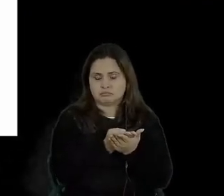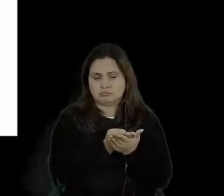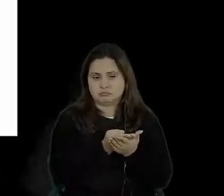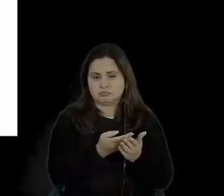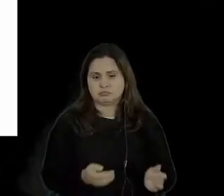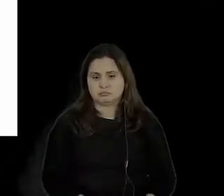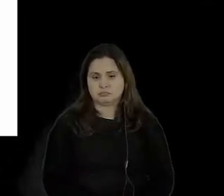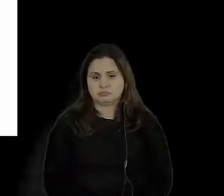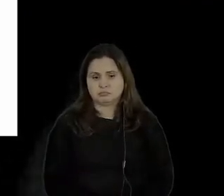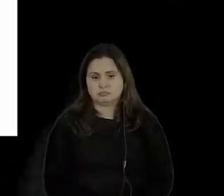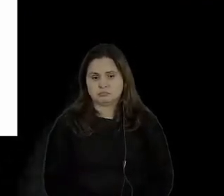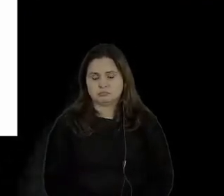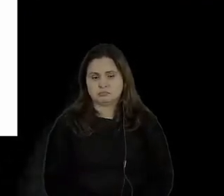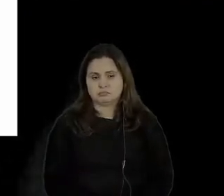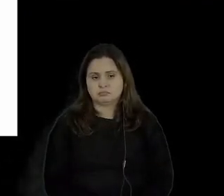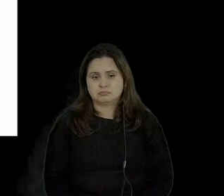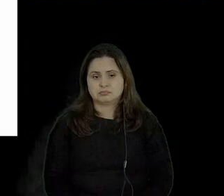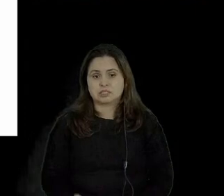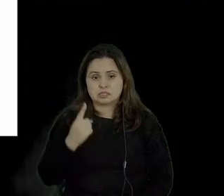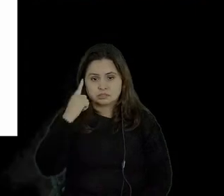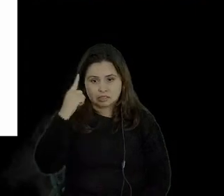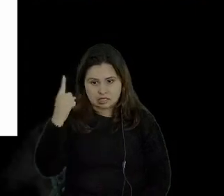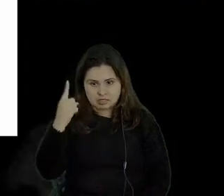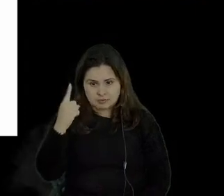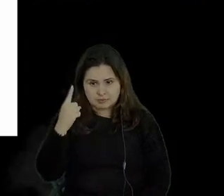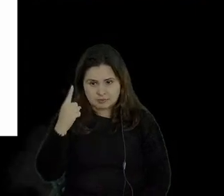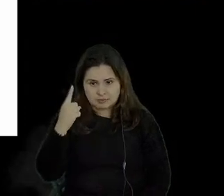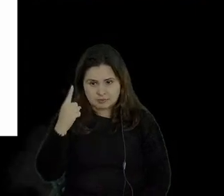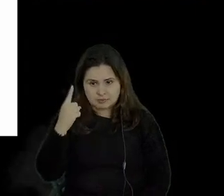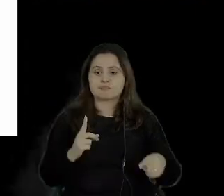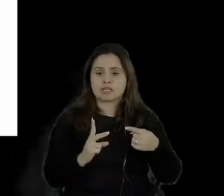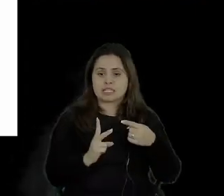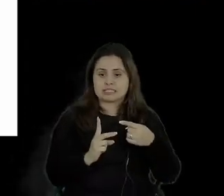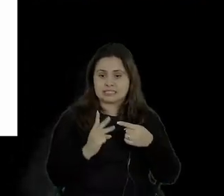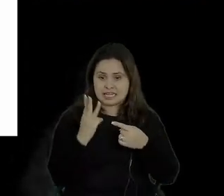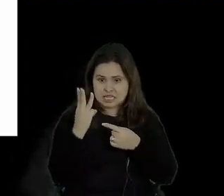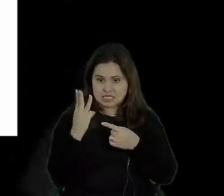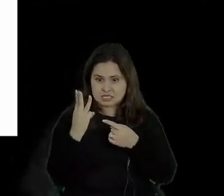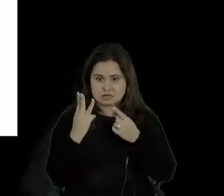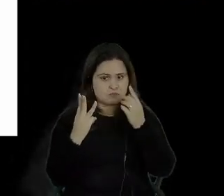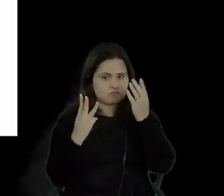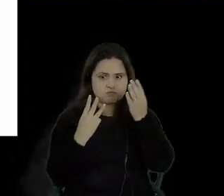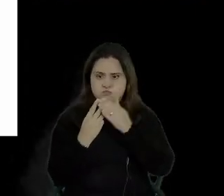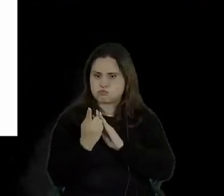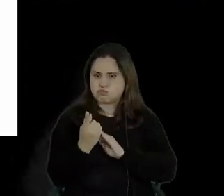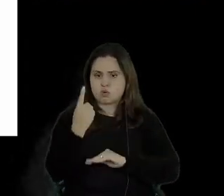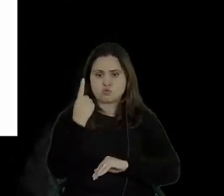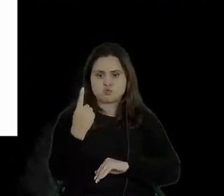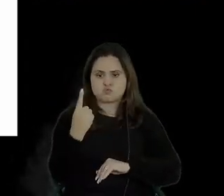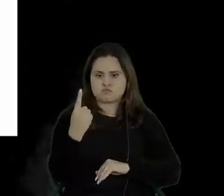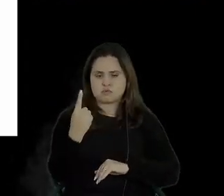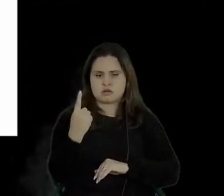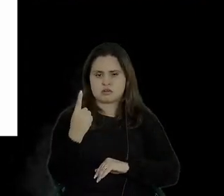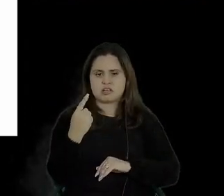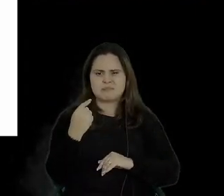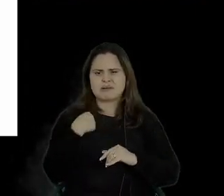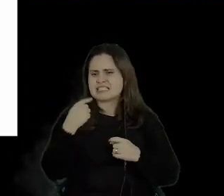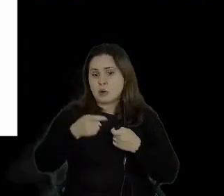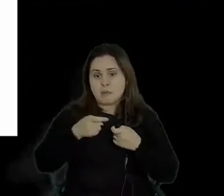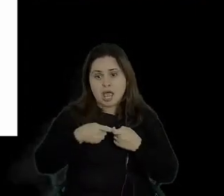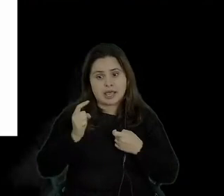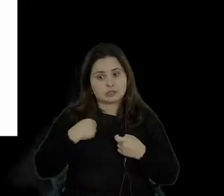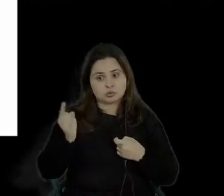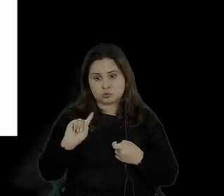A ideia era reduzir de 3 para 1 cirurgia. Só que eu não sou médico. Eu primeiro precisava entender,